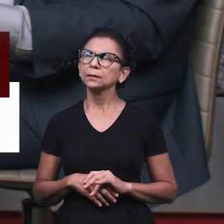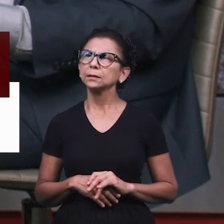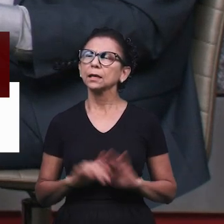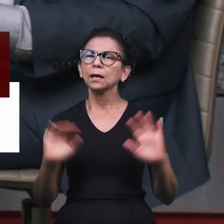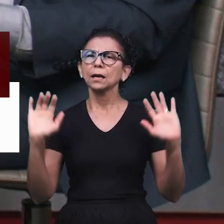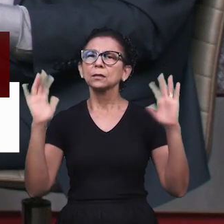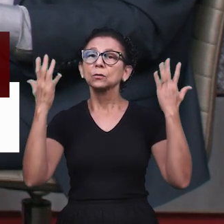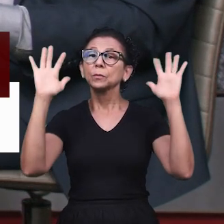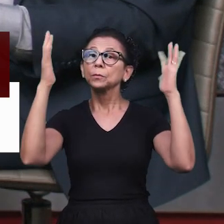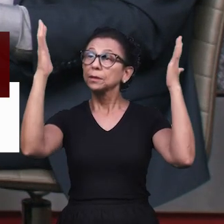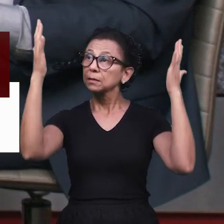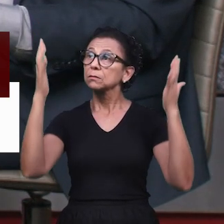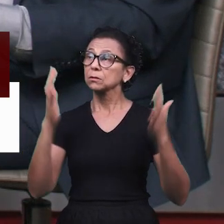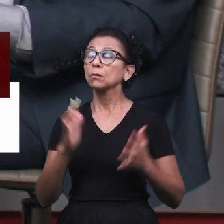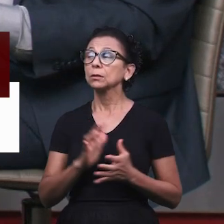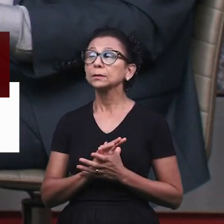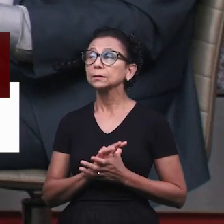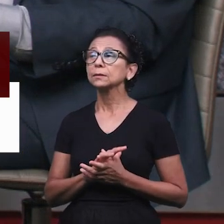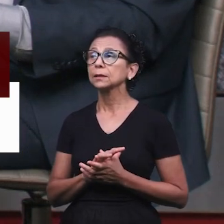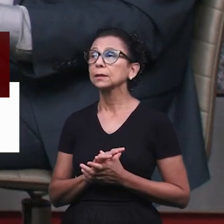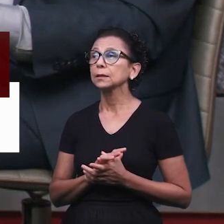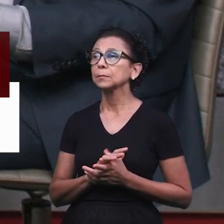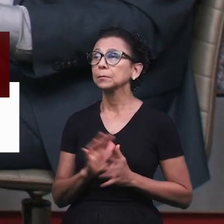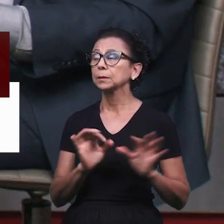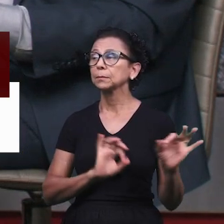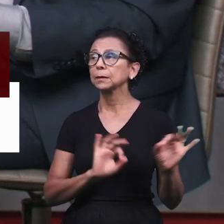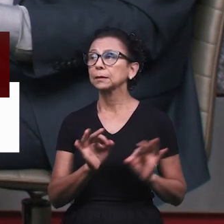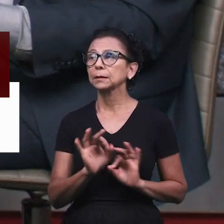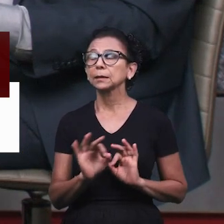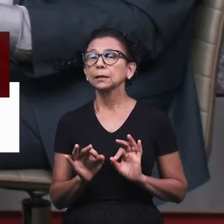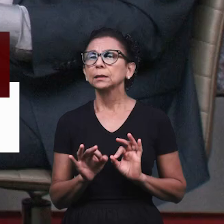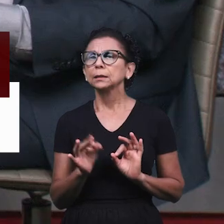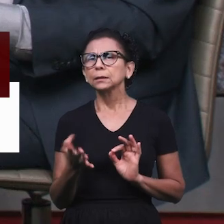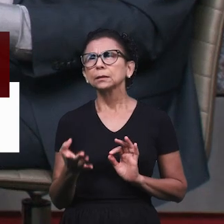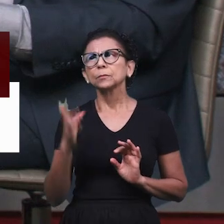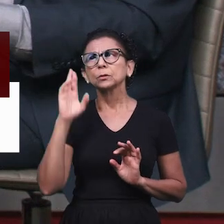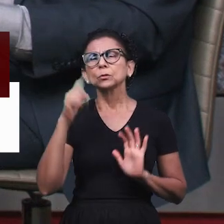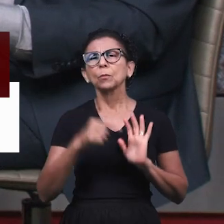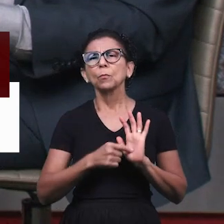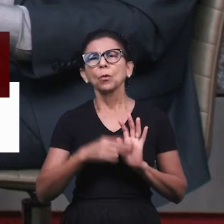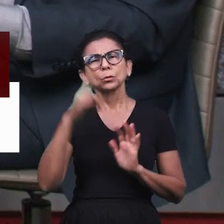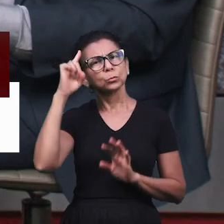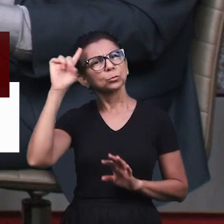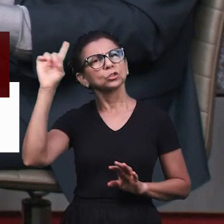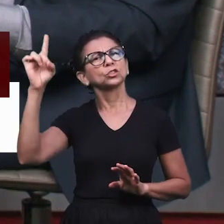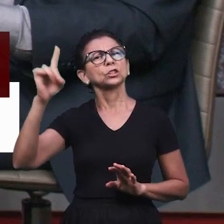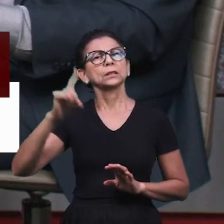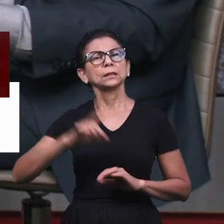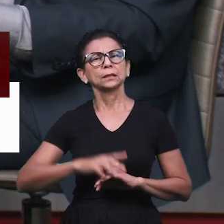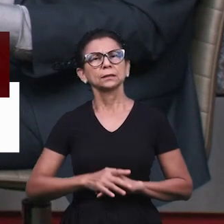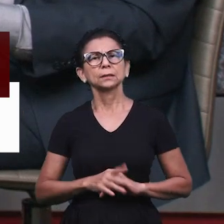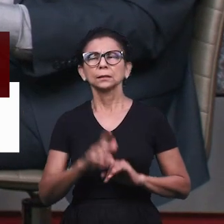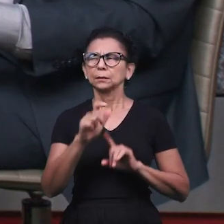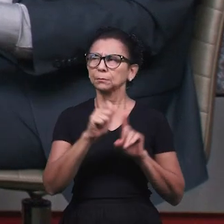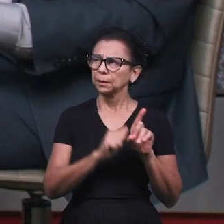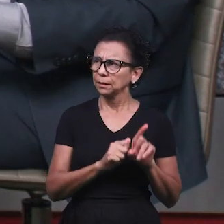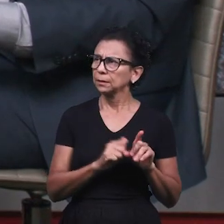marcando data e exatamente a forma como Ele gostaria, né? Como Ele determina que elas devam